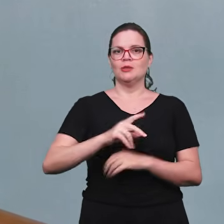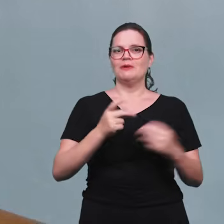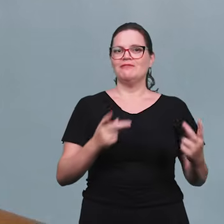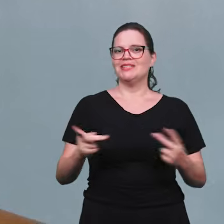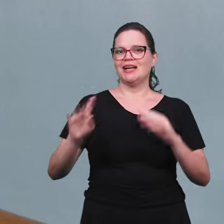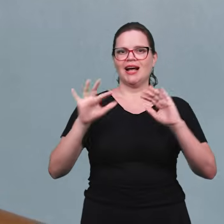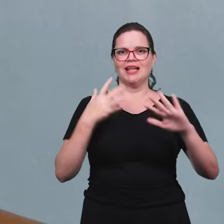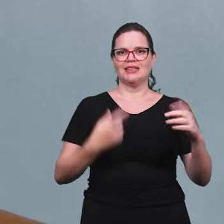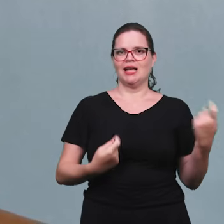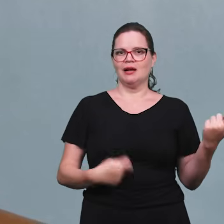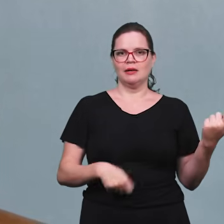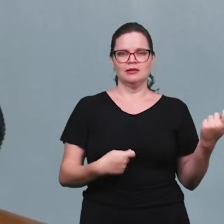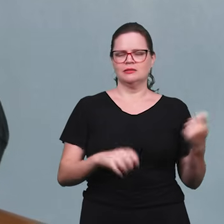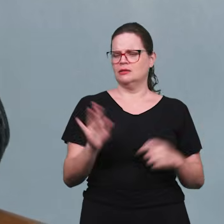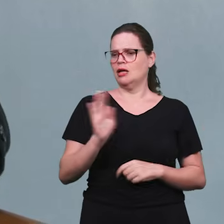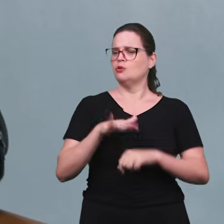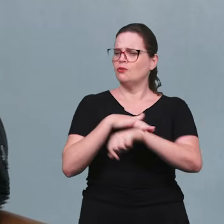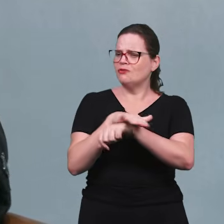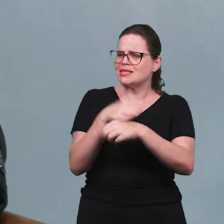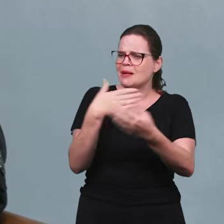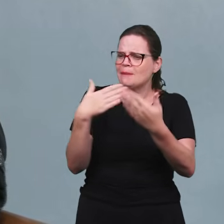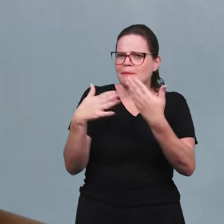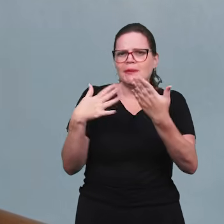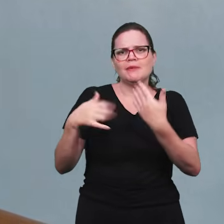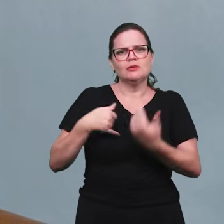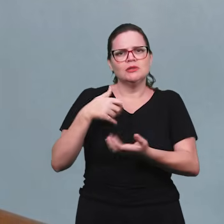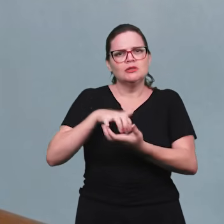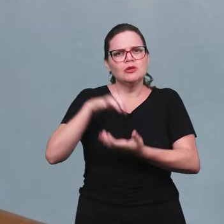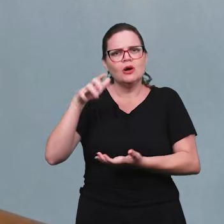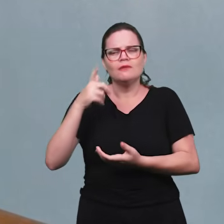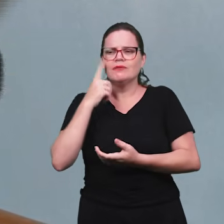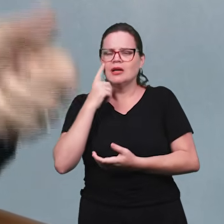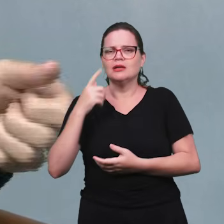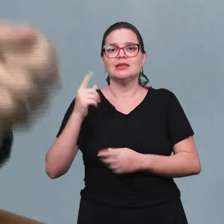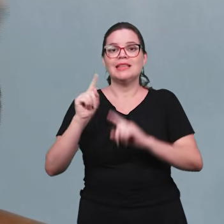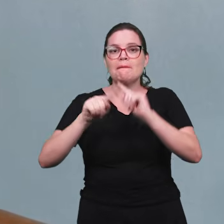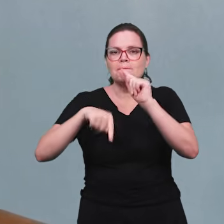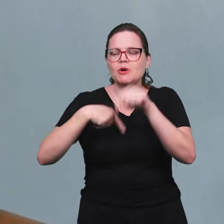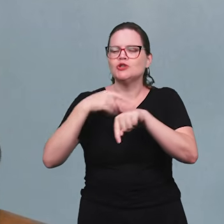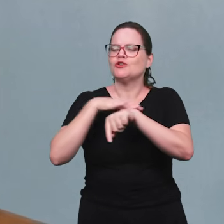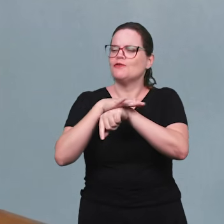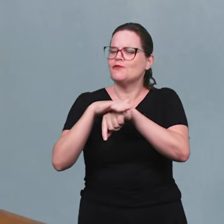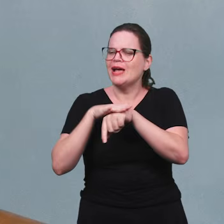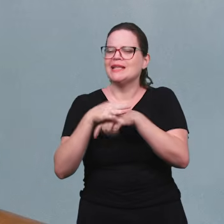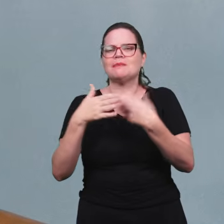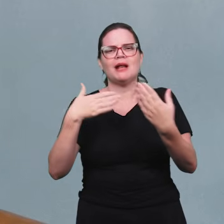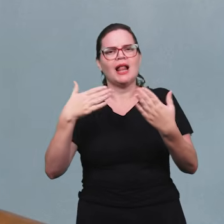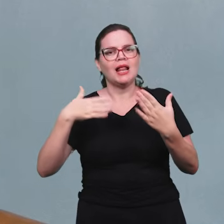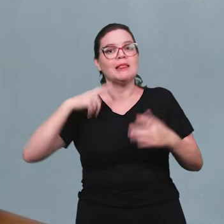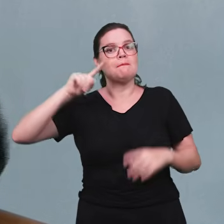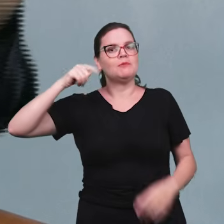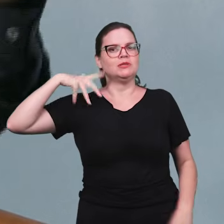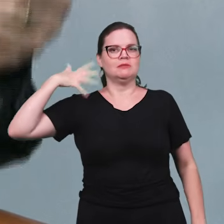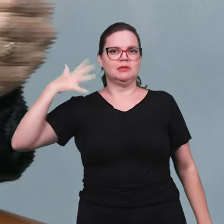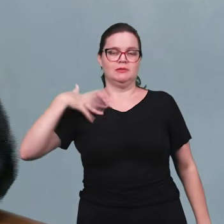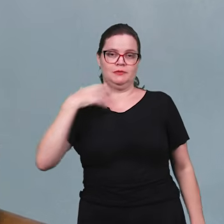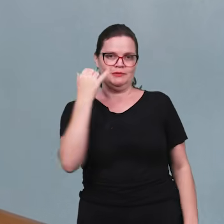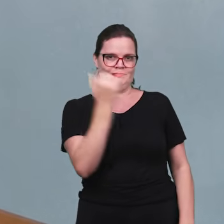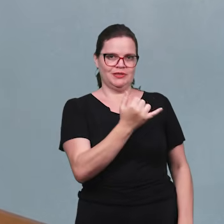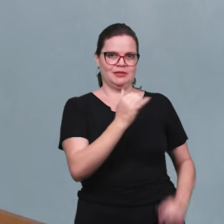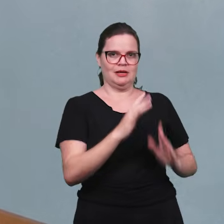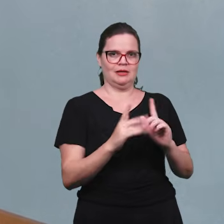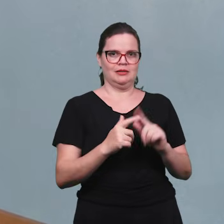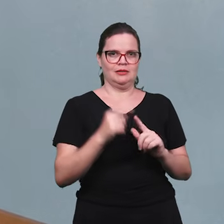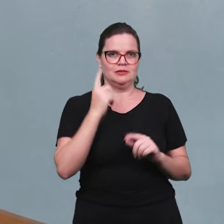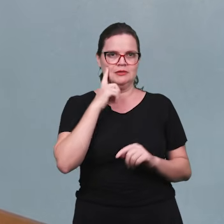visita só de cantar louvor, não, de conversar com o idoso. Ali ele quer receber uma mensagem, de conversar. E até avisei a igreja, porque